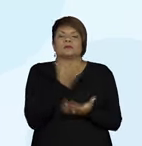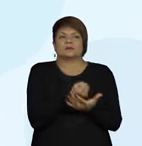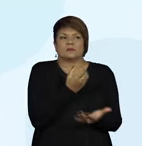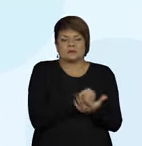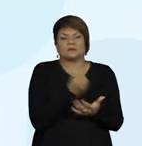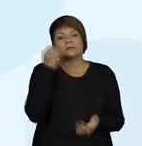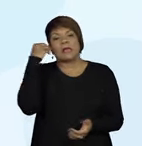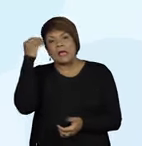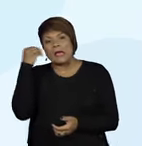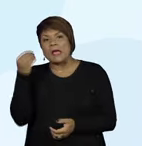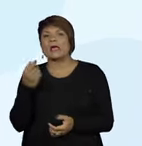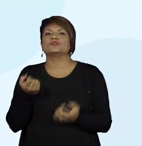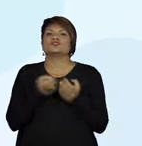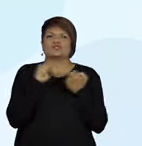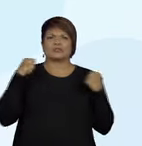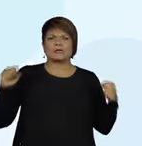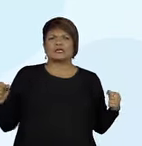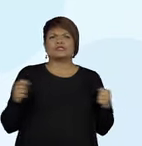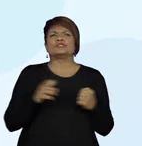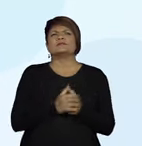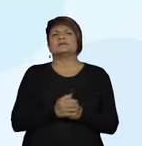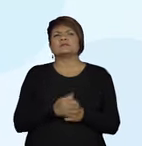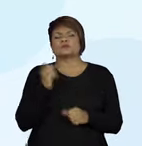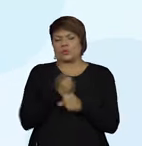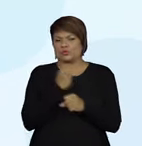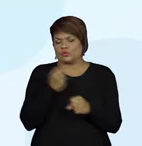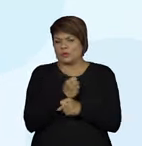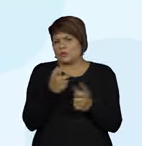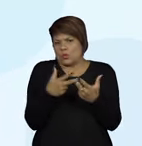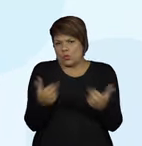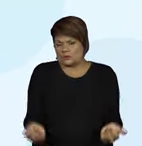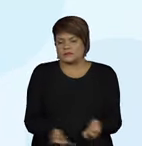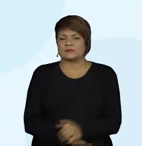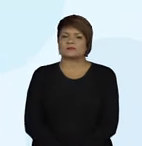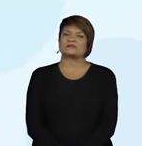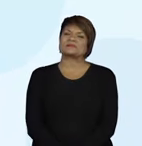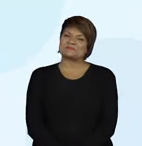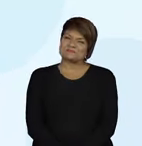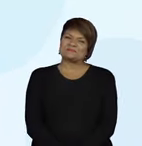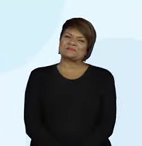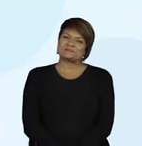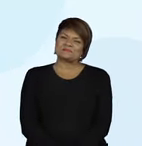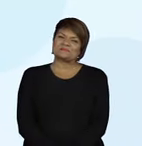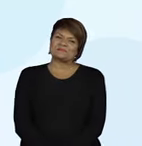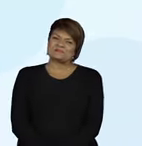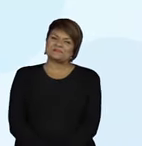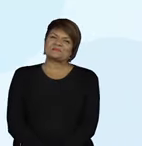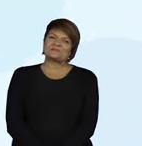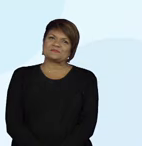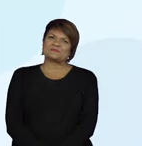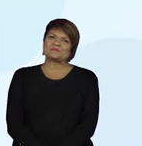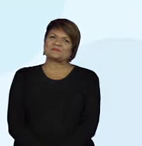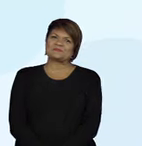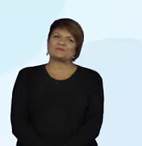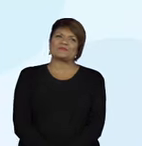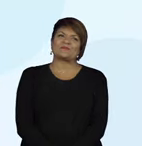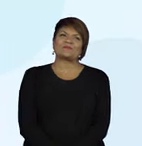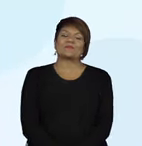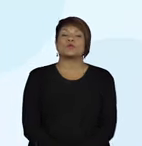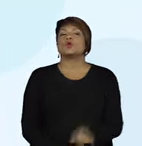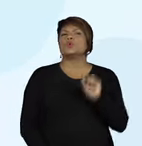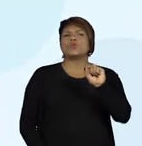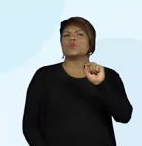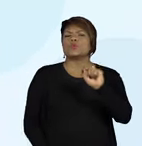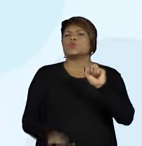experimentos gigantes, construímos coisas. Então ficou claro as gravações onde é feito. Sim. Sobre o que fala